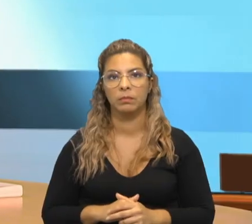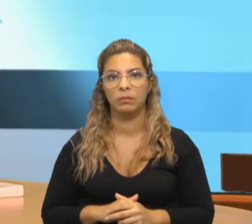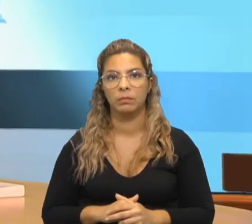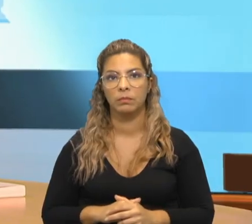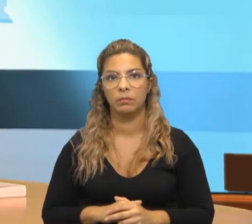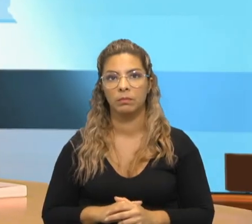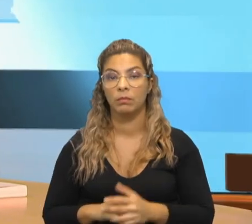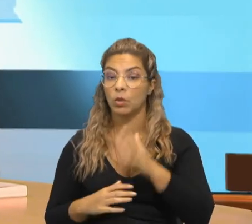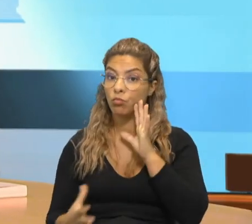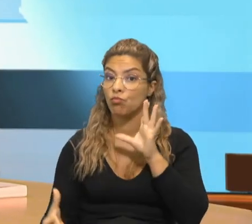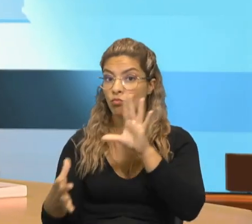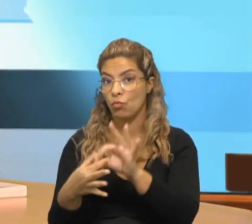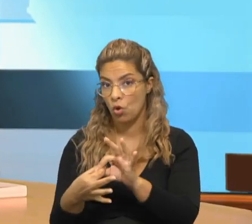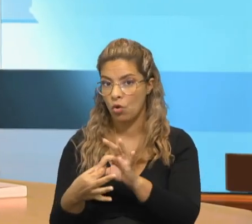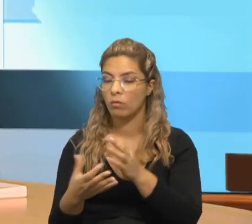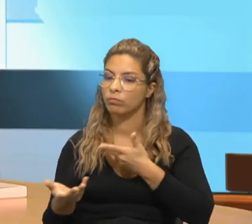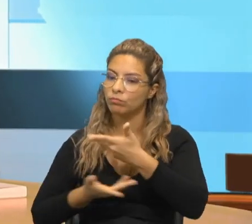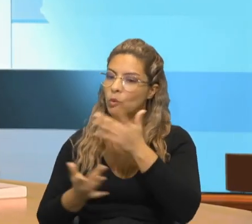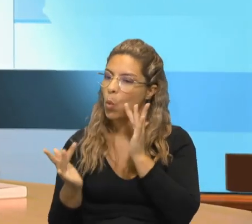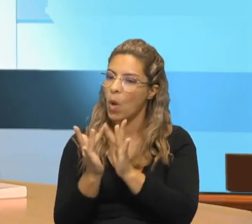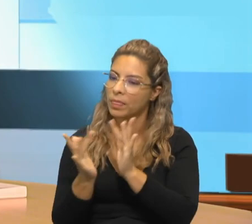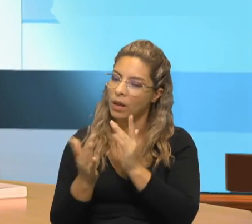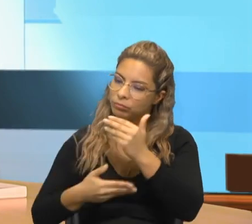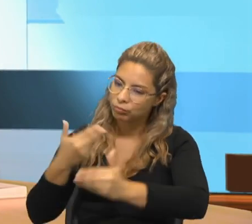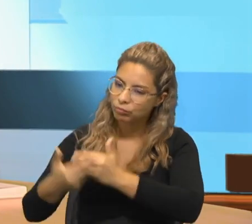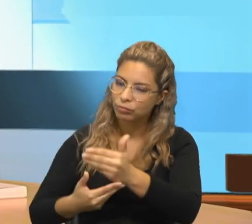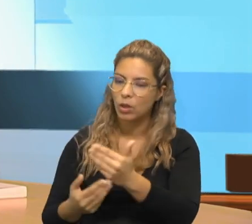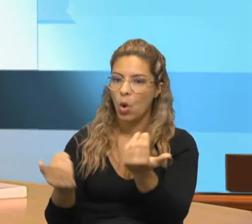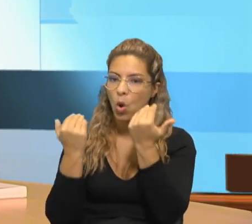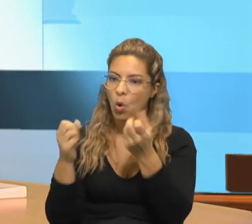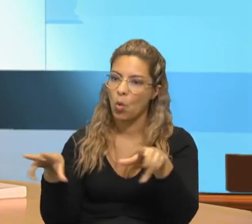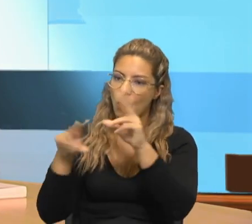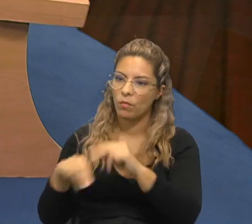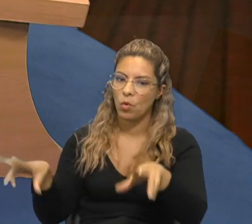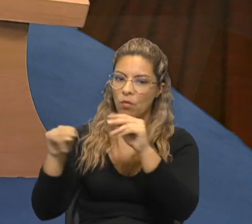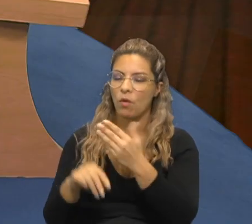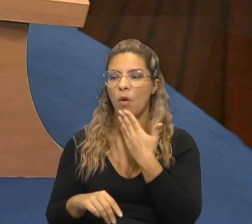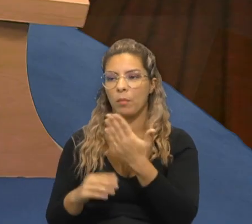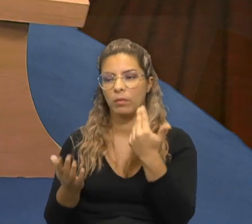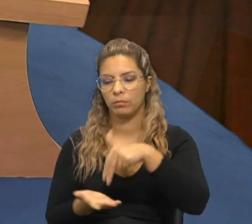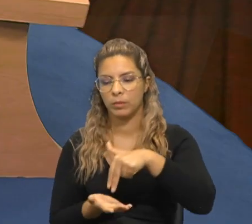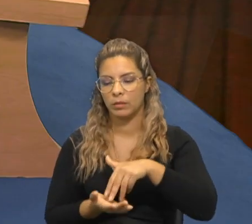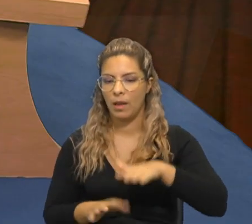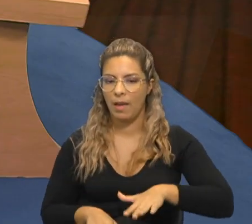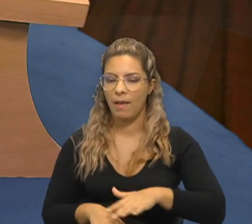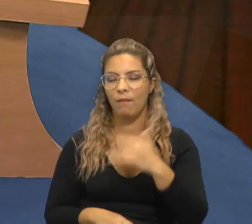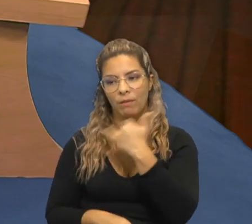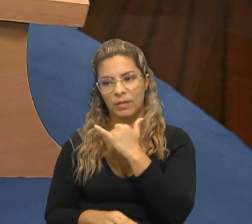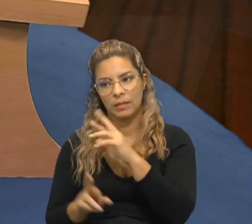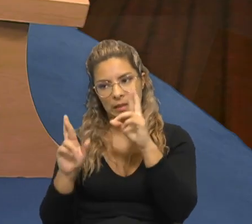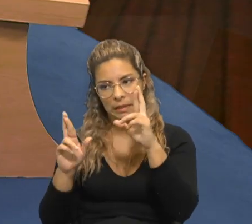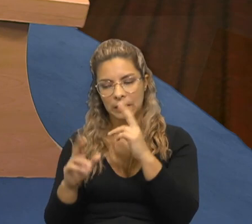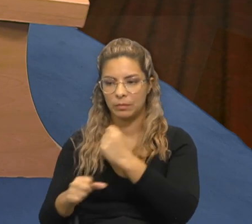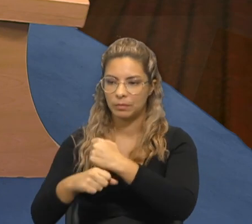ficando ligados também para essas novidades que vão chegando. Parabéns pelos 80 anos de presença em Portugal. Muito obrigado. E felicidades para o trabalho